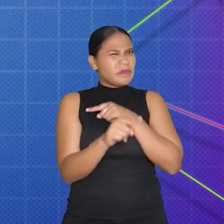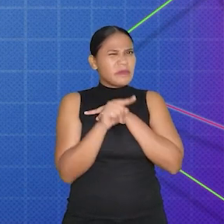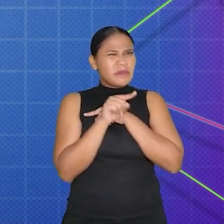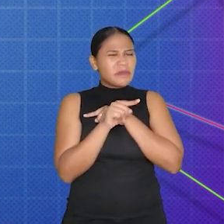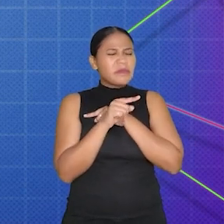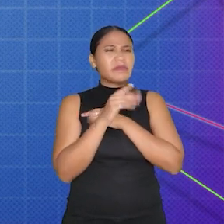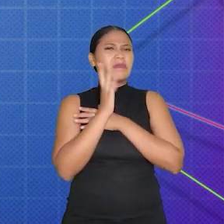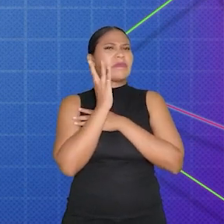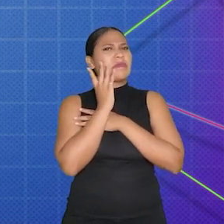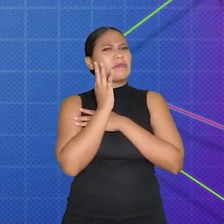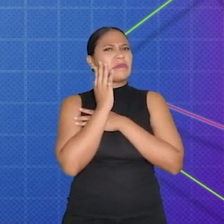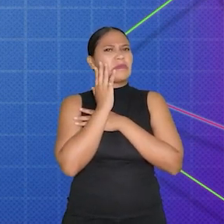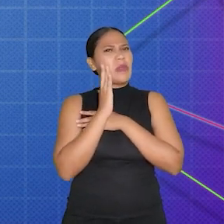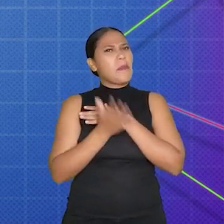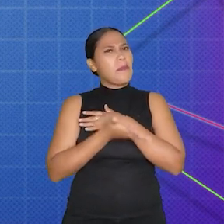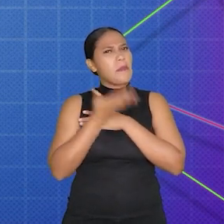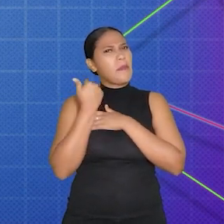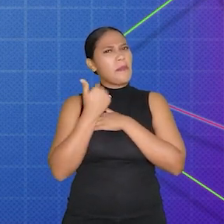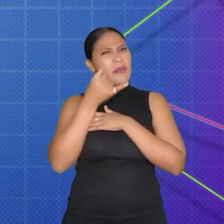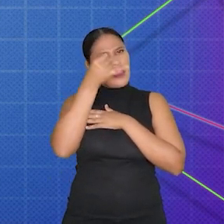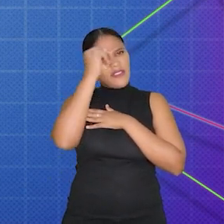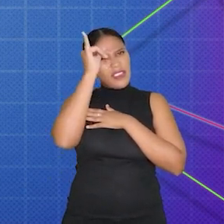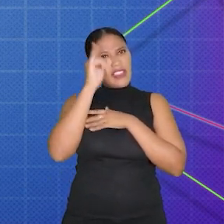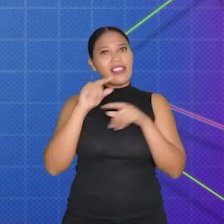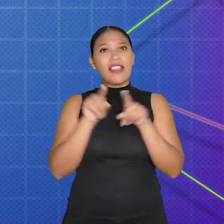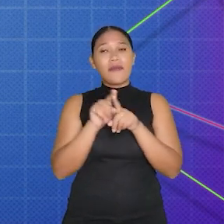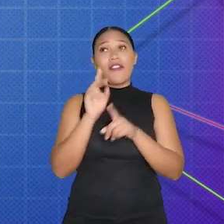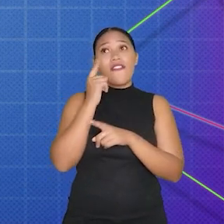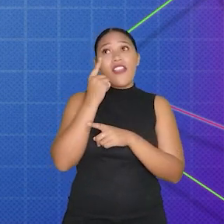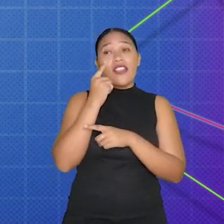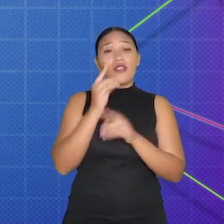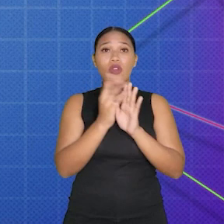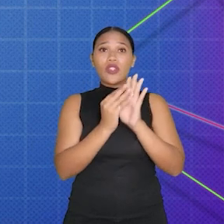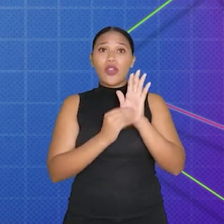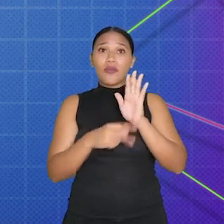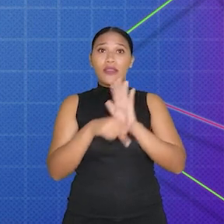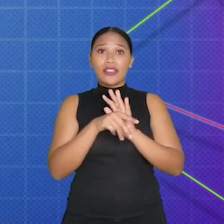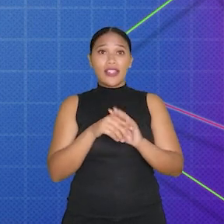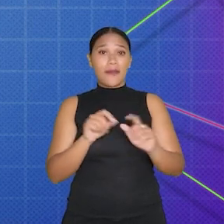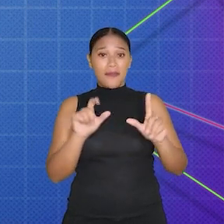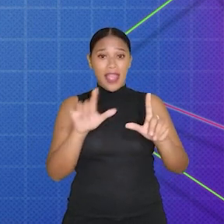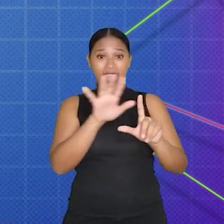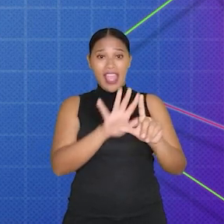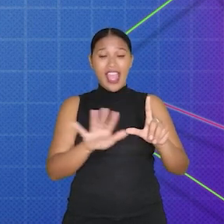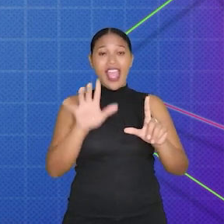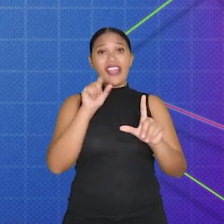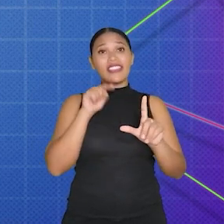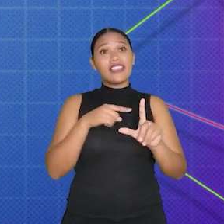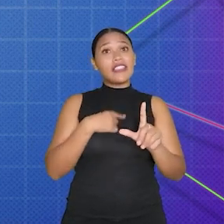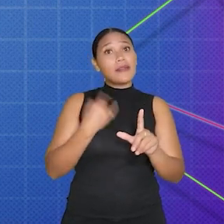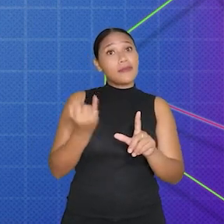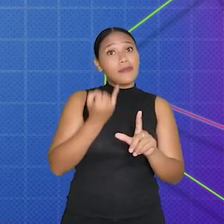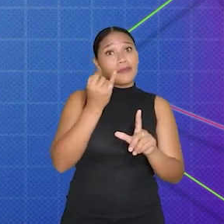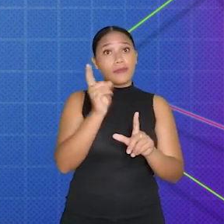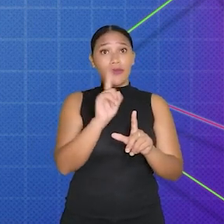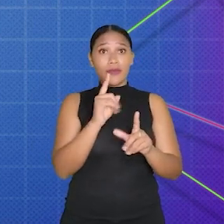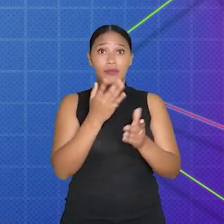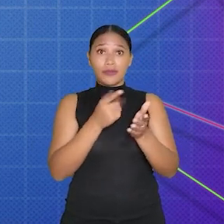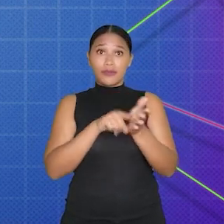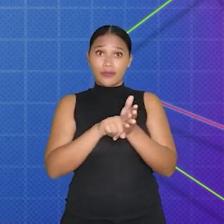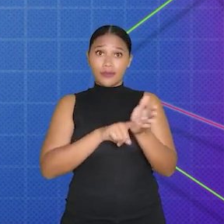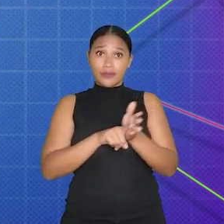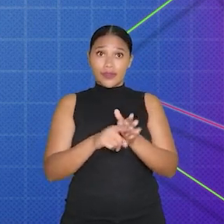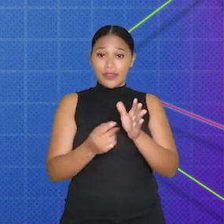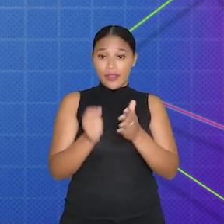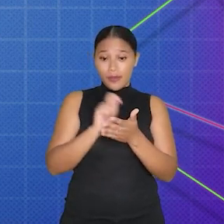não relacionada ao assunto da pesquisa, é melhor evitar a página. Verifique o conteúdo da página. Verifique o conteúdo da página para ver se ele é relevante para a